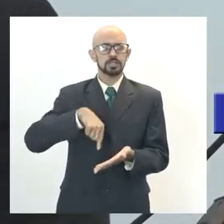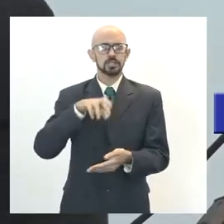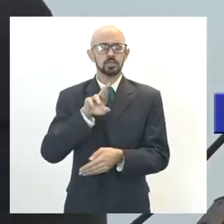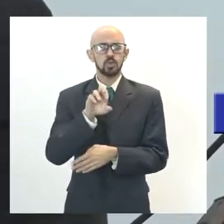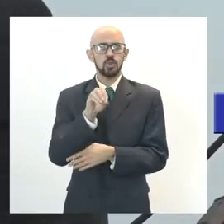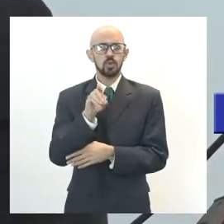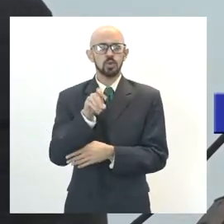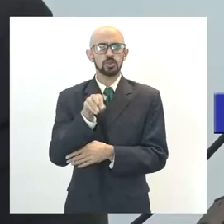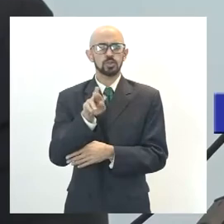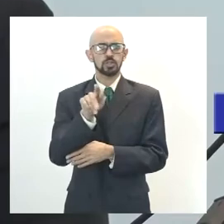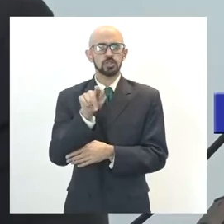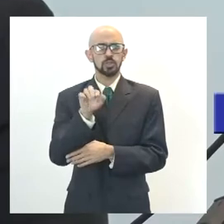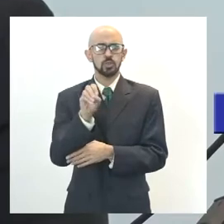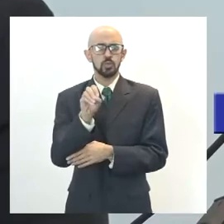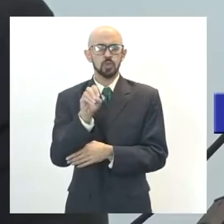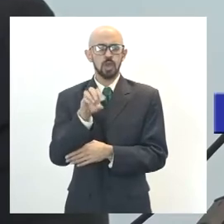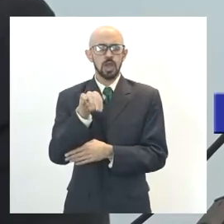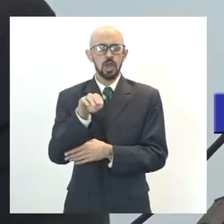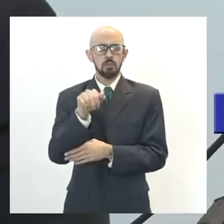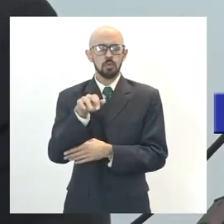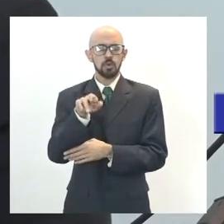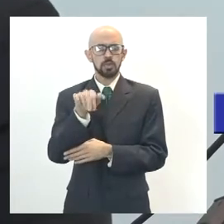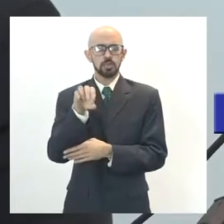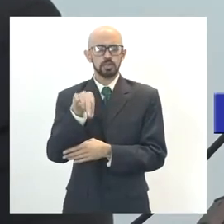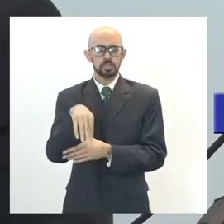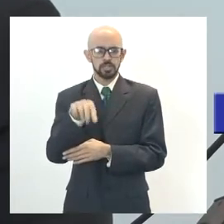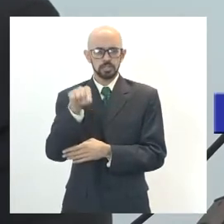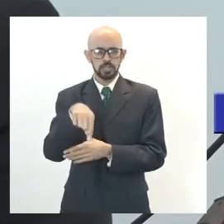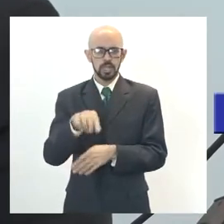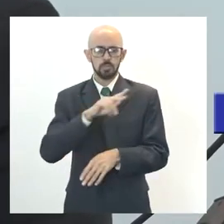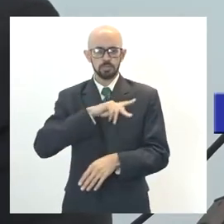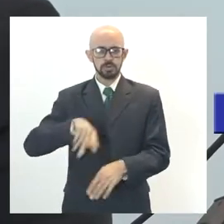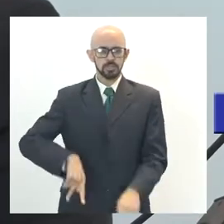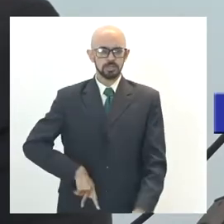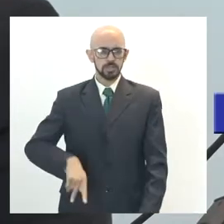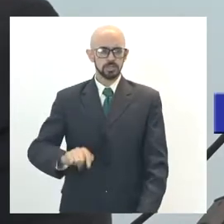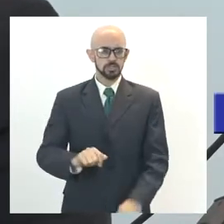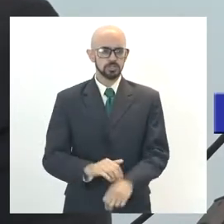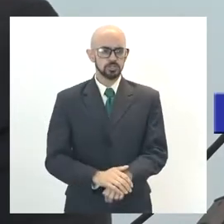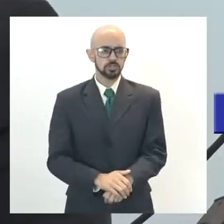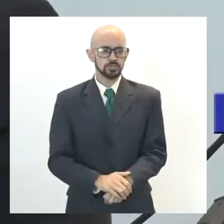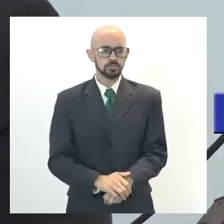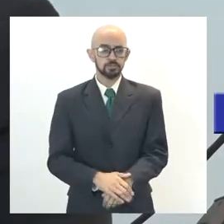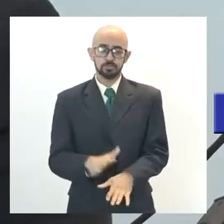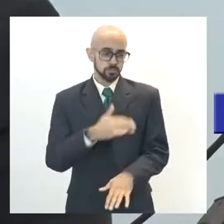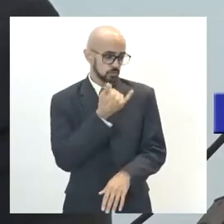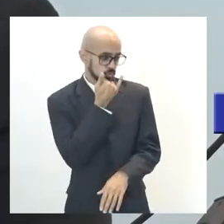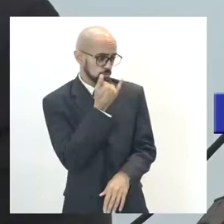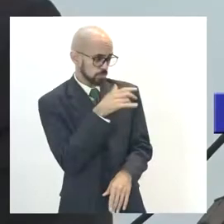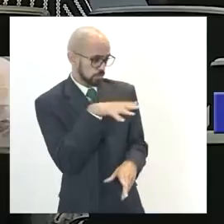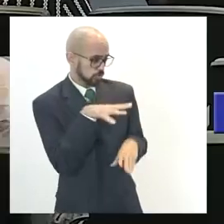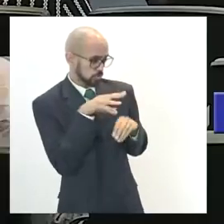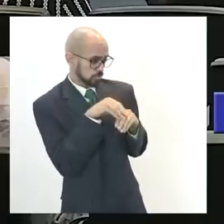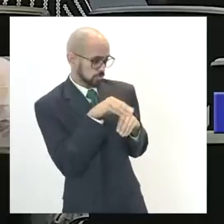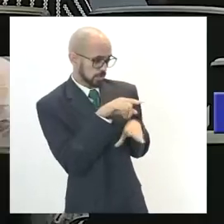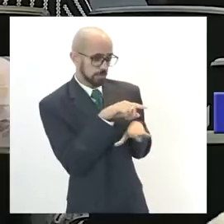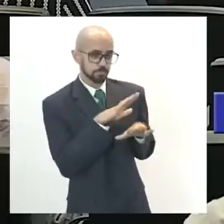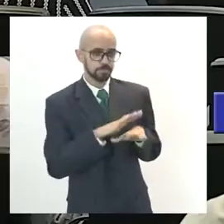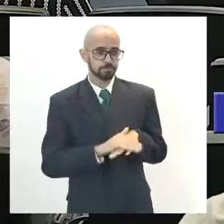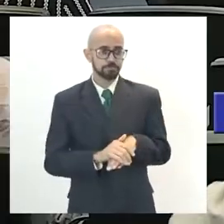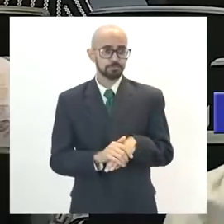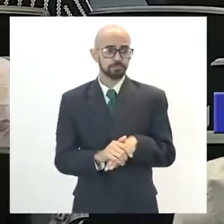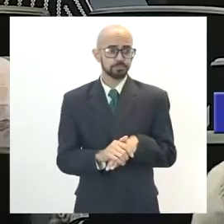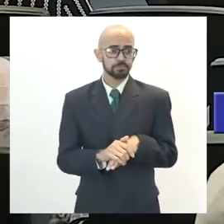da Comissão de servidores públicos da casa e que deixou aproveitar as vezes o deputado não